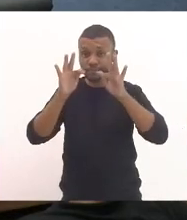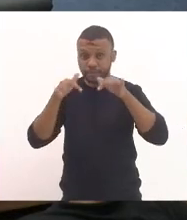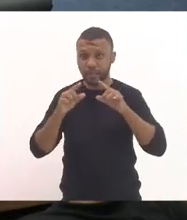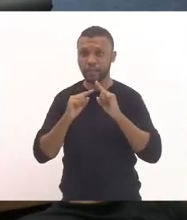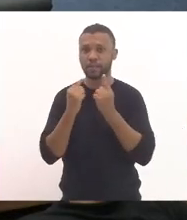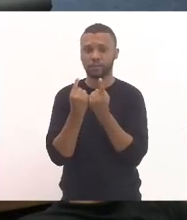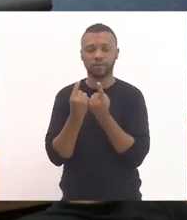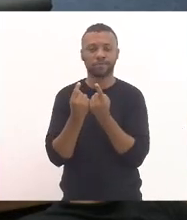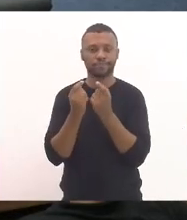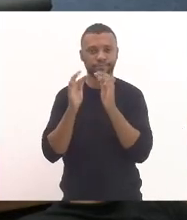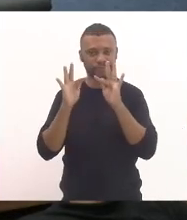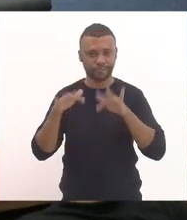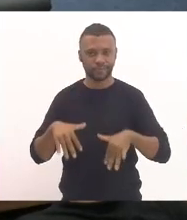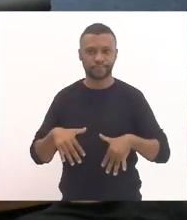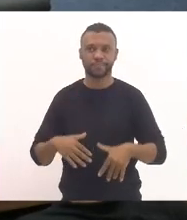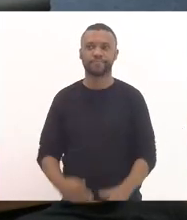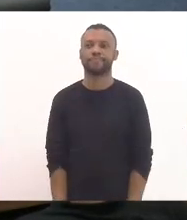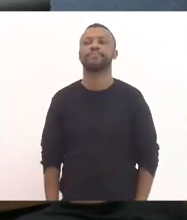sessão